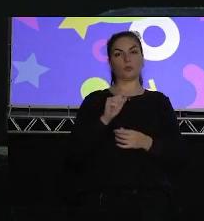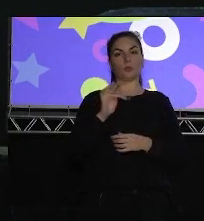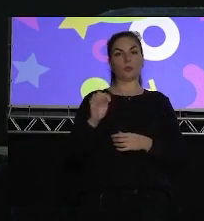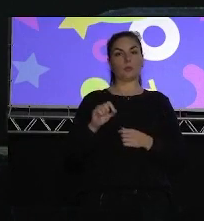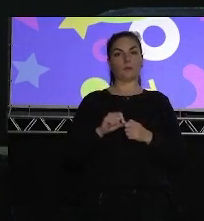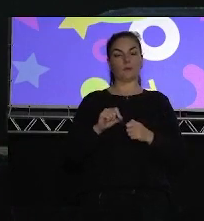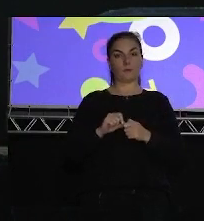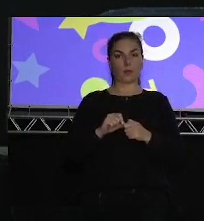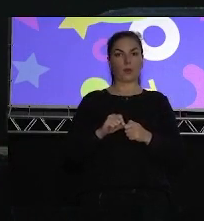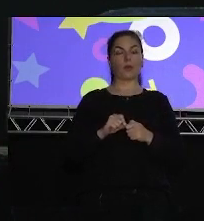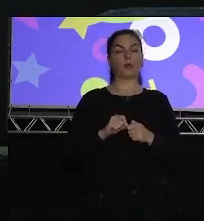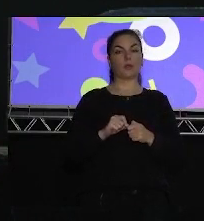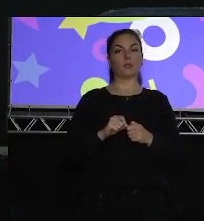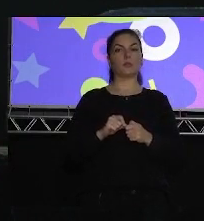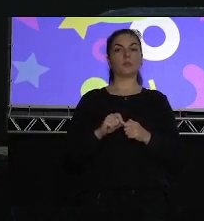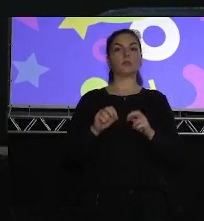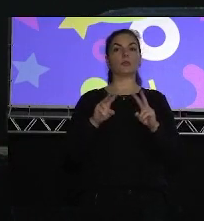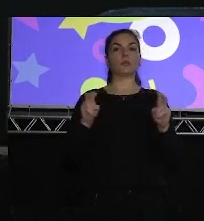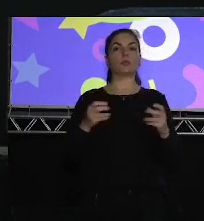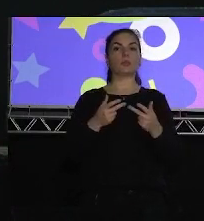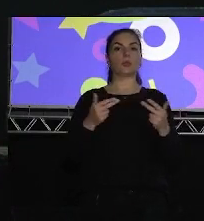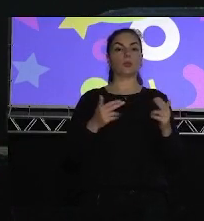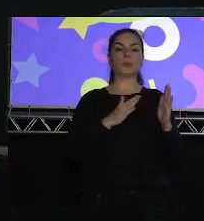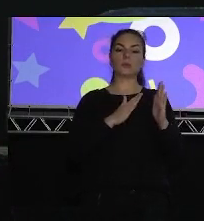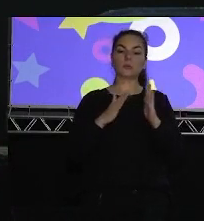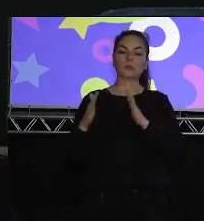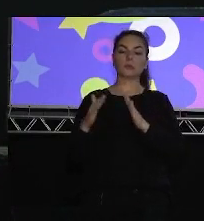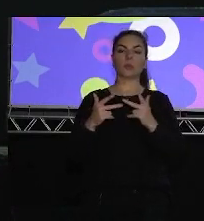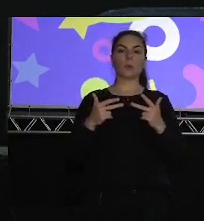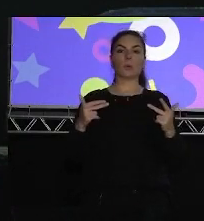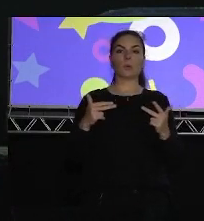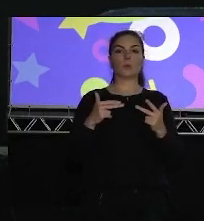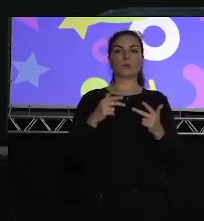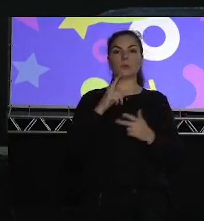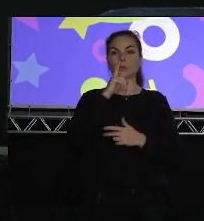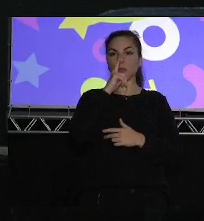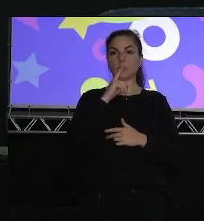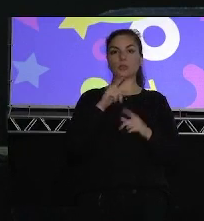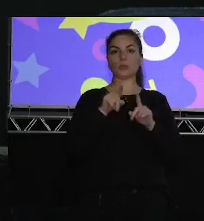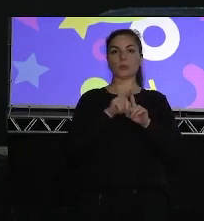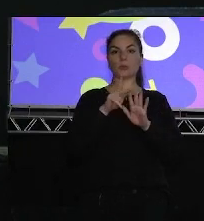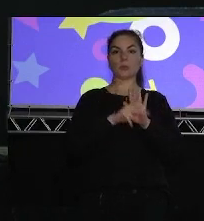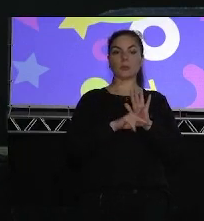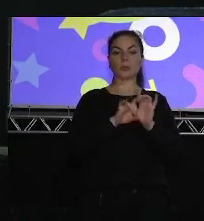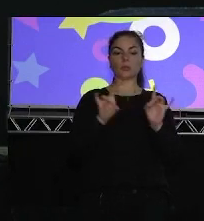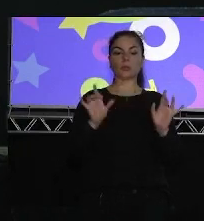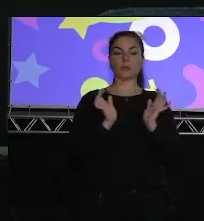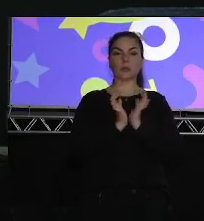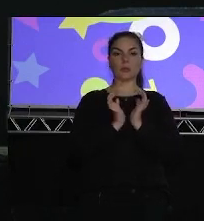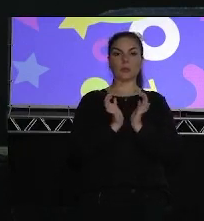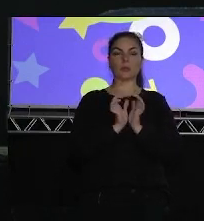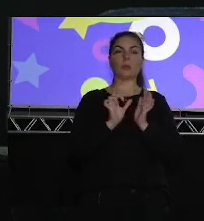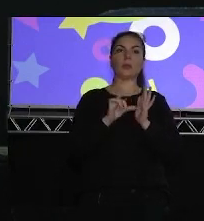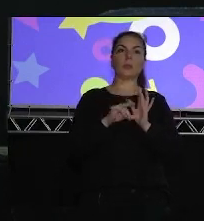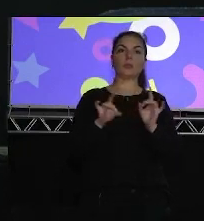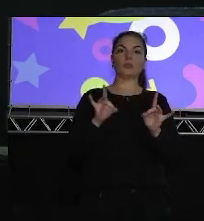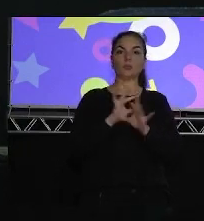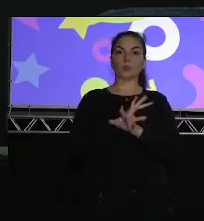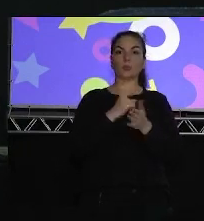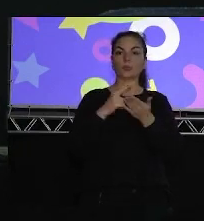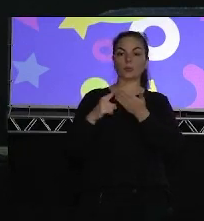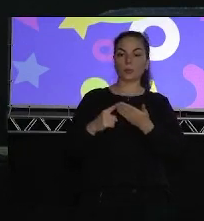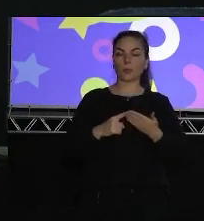né? Em termos de dependências, caminhos críticos e plano de cada equipe, para que, depois de alinhado, então, a